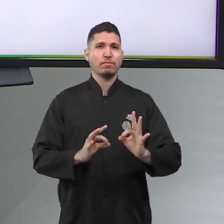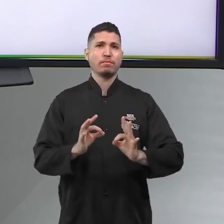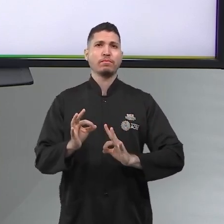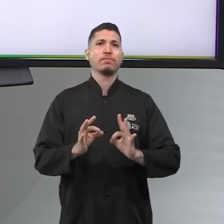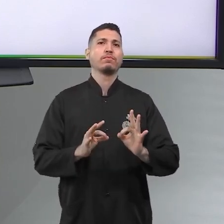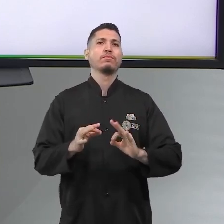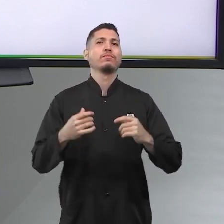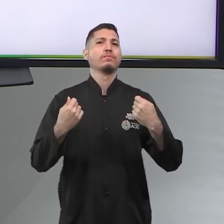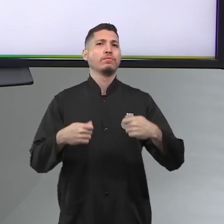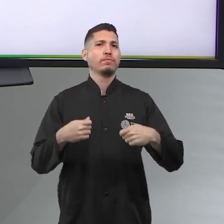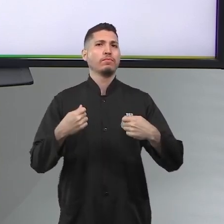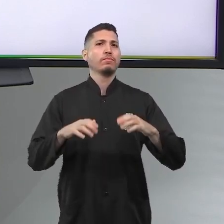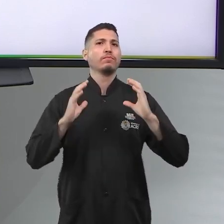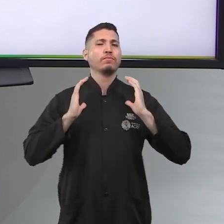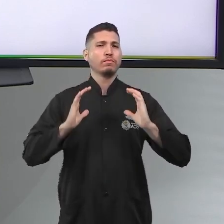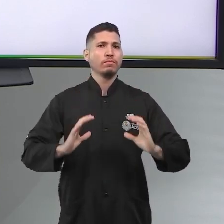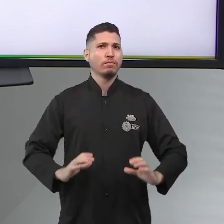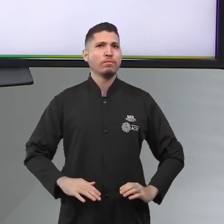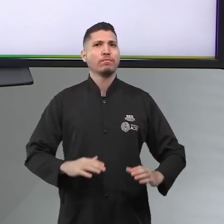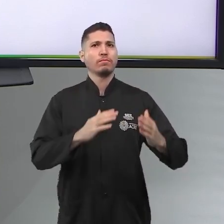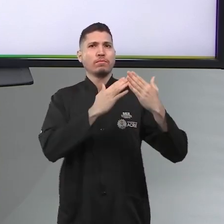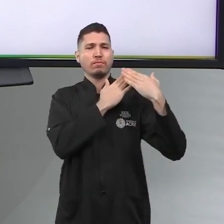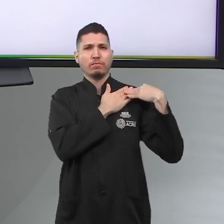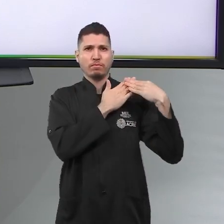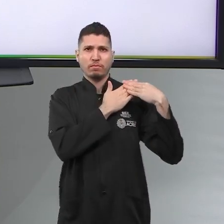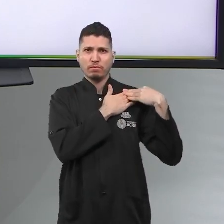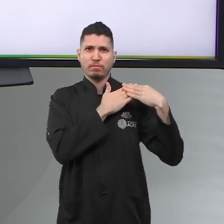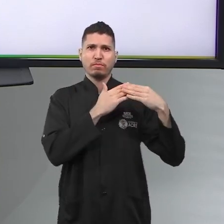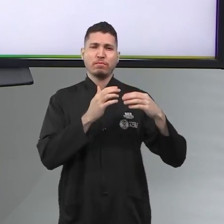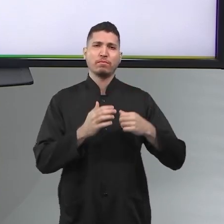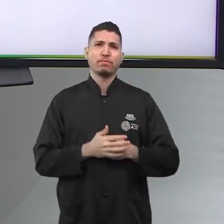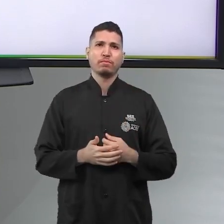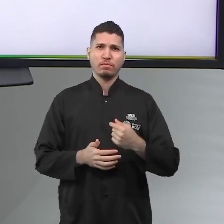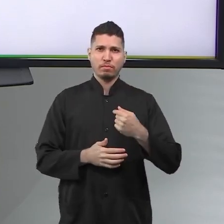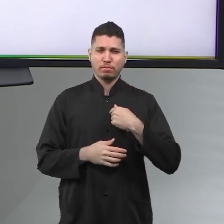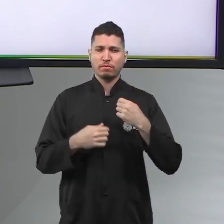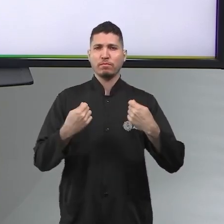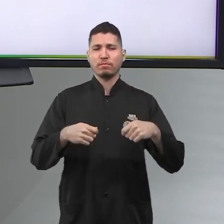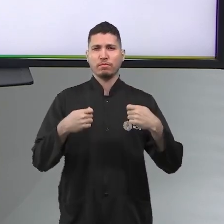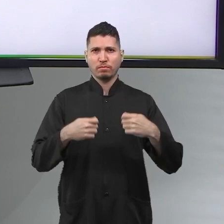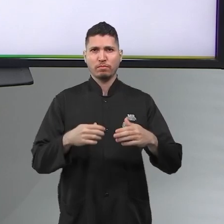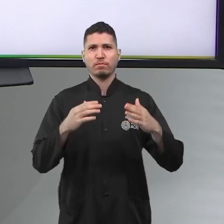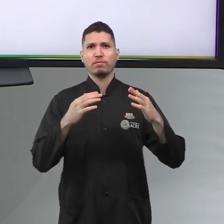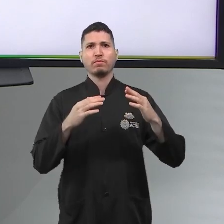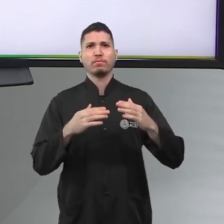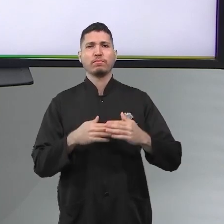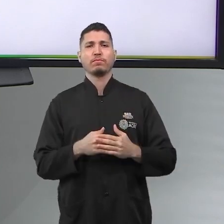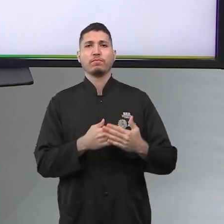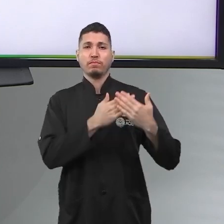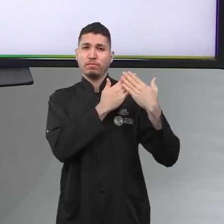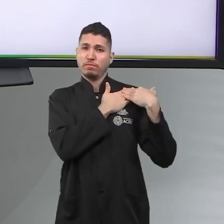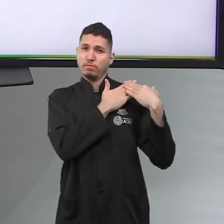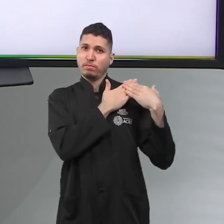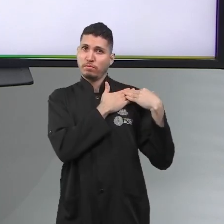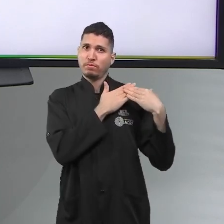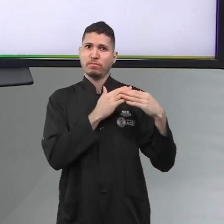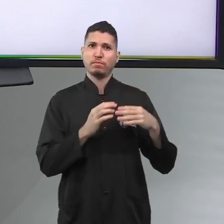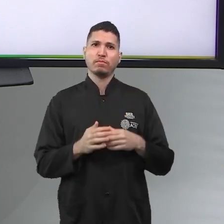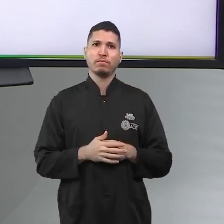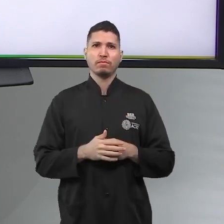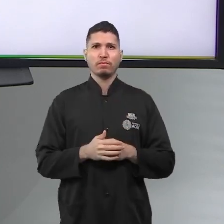ser cidadãos responsáveis. Eu preciso ser responsável comigo e também responsável com